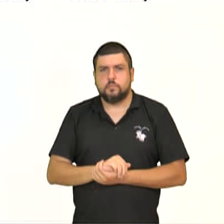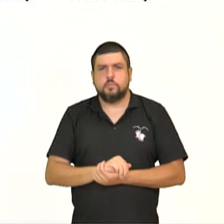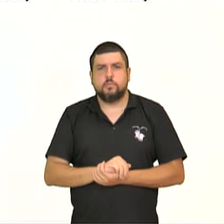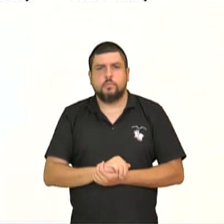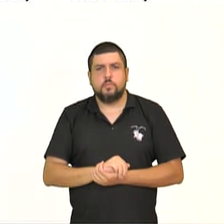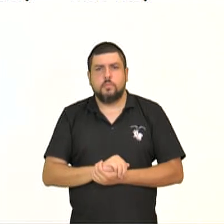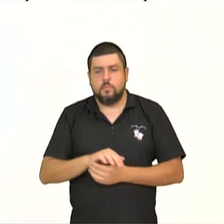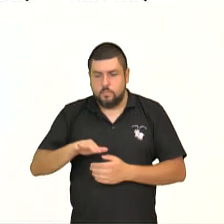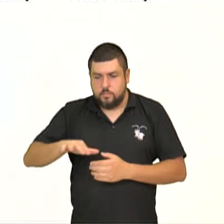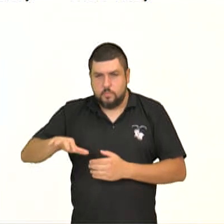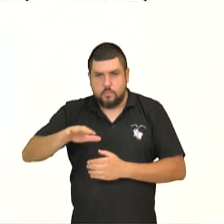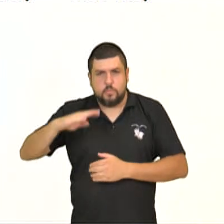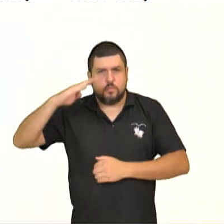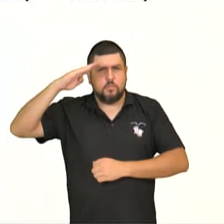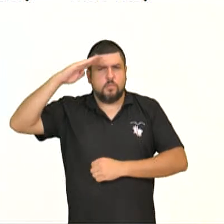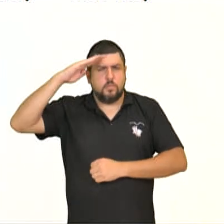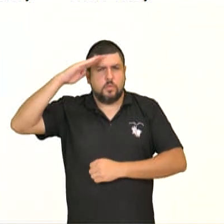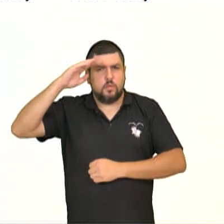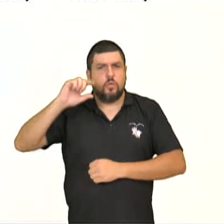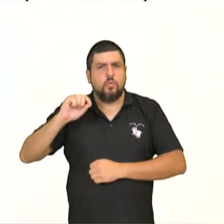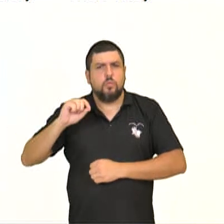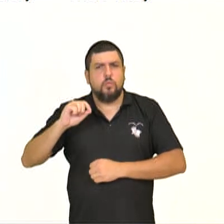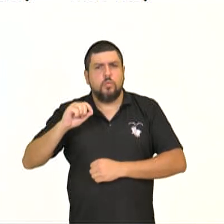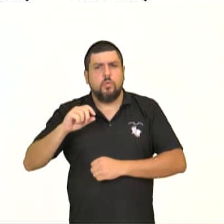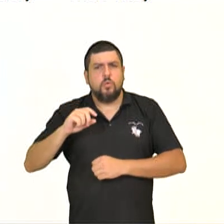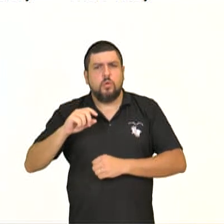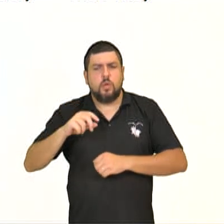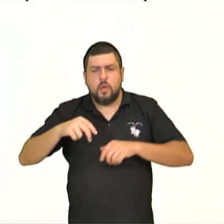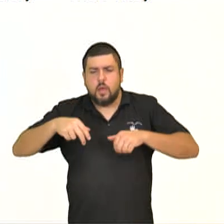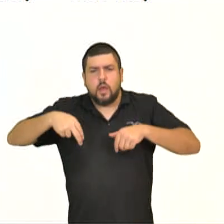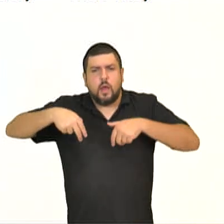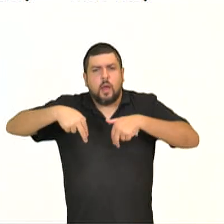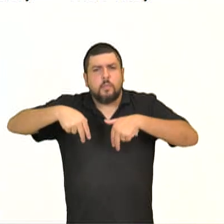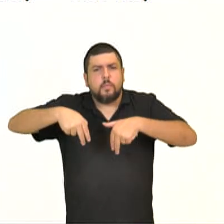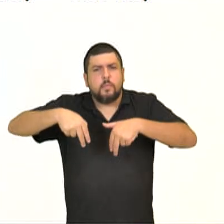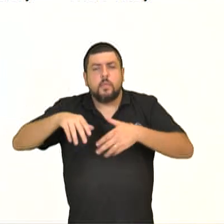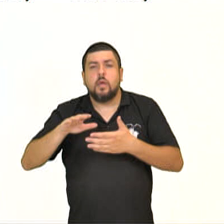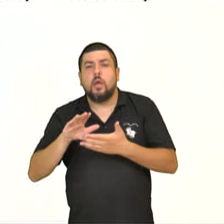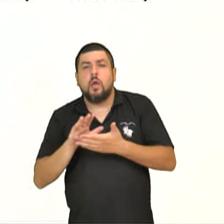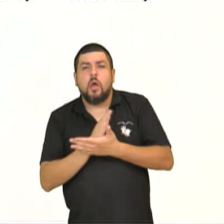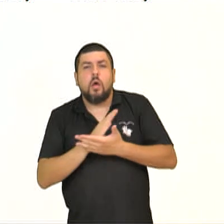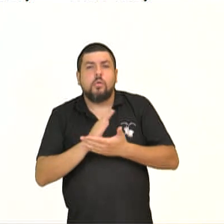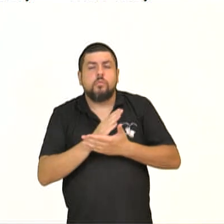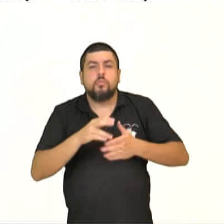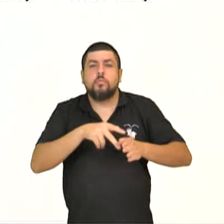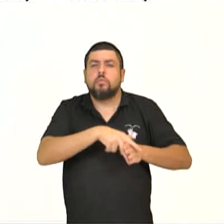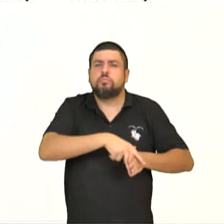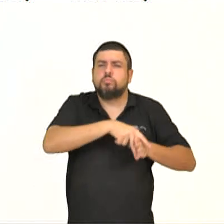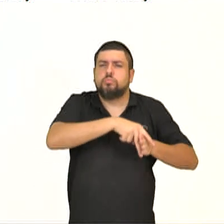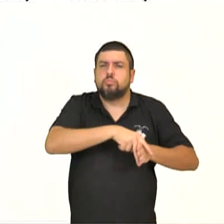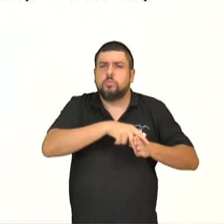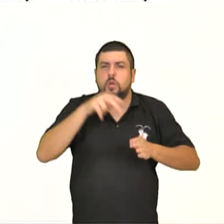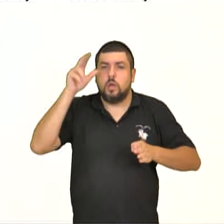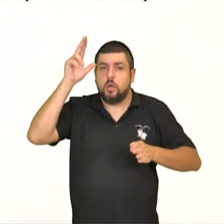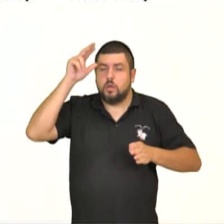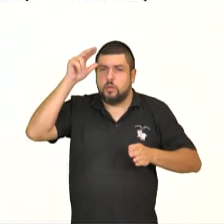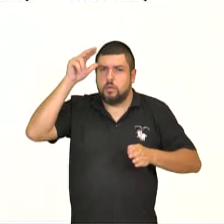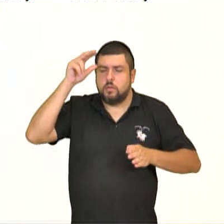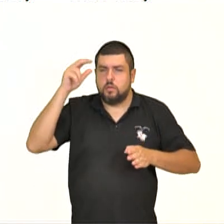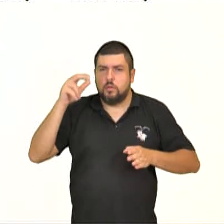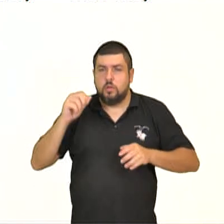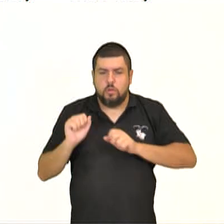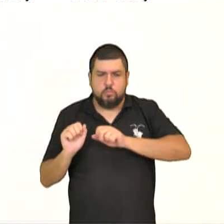cuxita, composto de homens que lutavam a pé e outros que guerreavam a cavalo, enfrentou os egípcios diversas vezes, fosse para